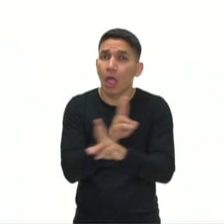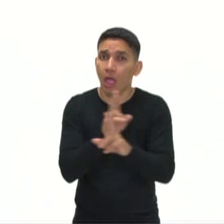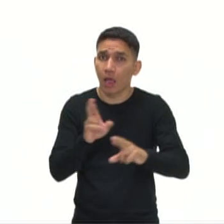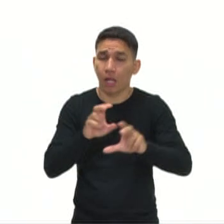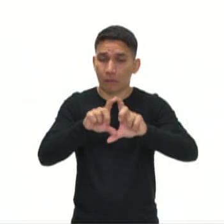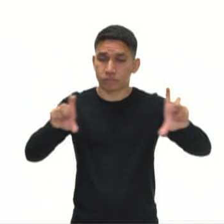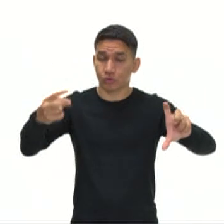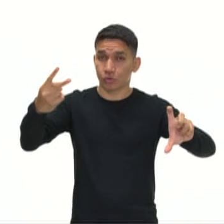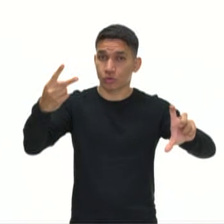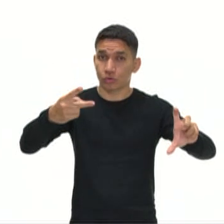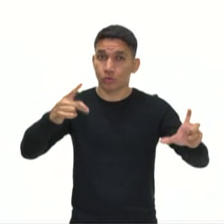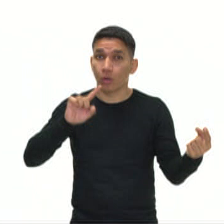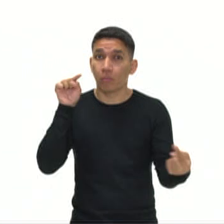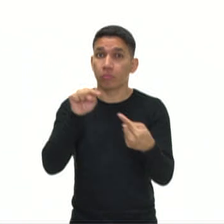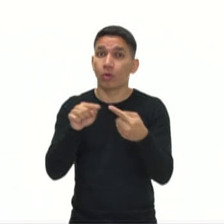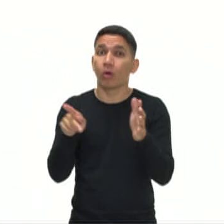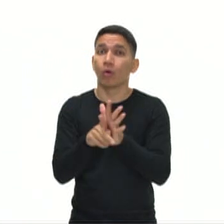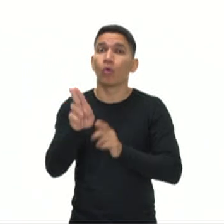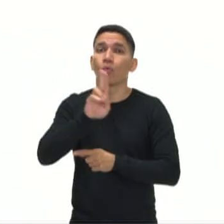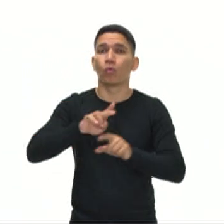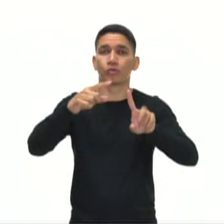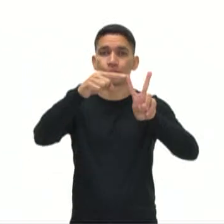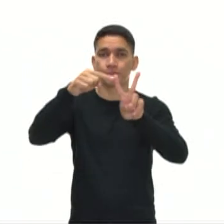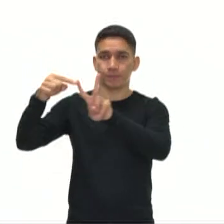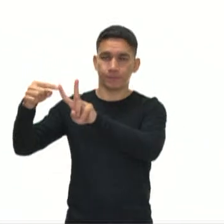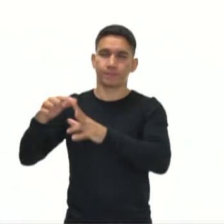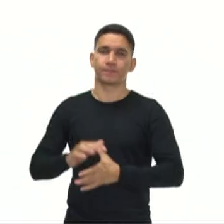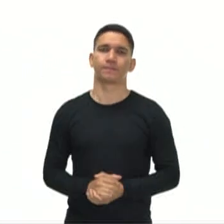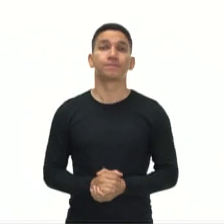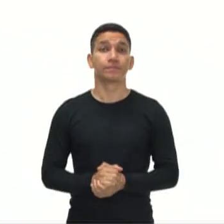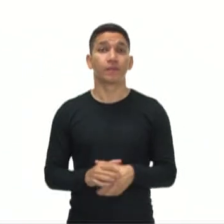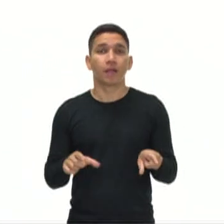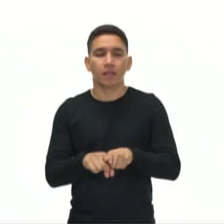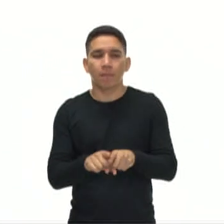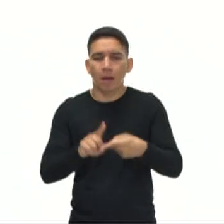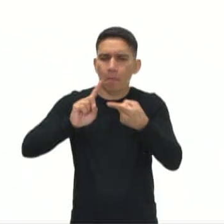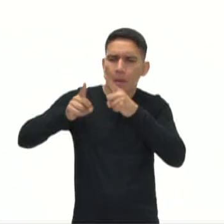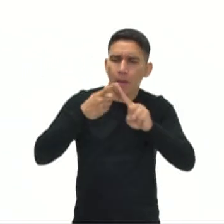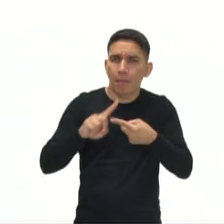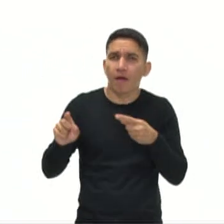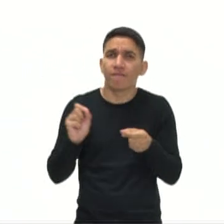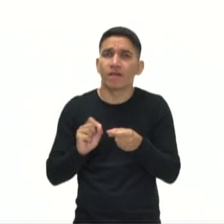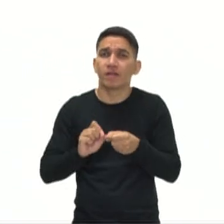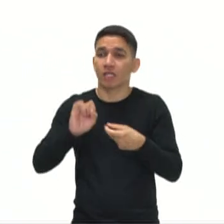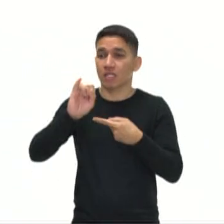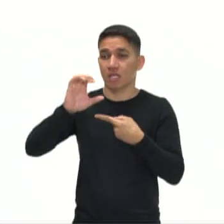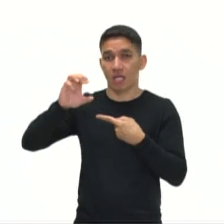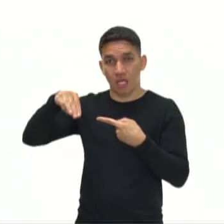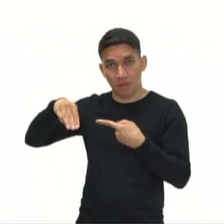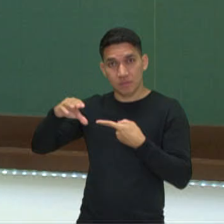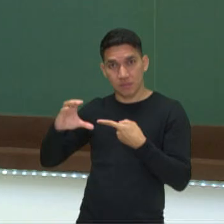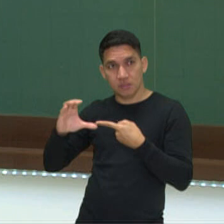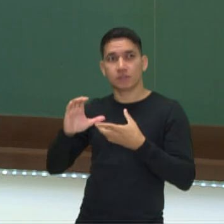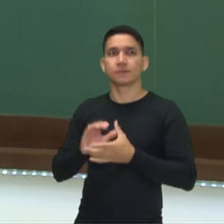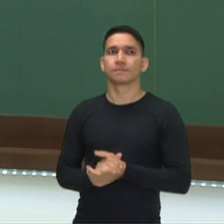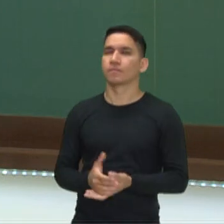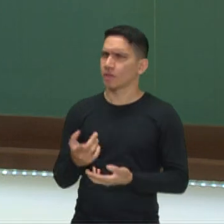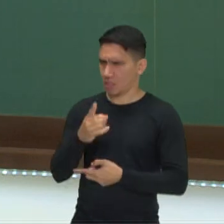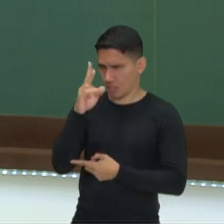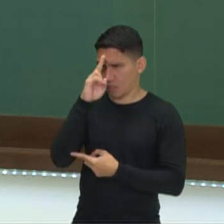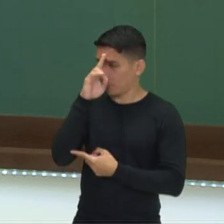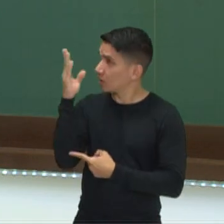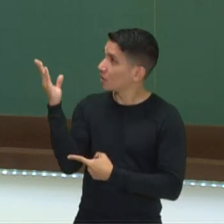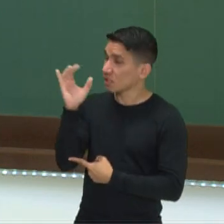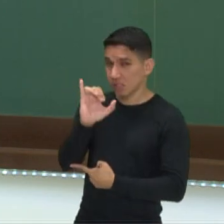grau através da fórmula de Bhaskara. Resolver problemas usando o IMC. Lembra o que é